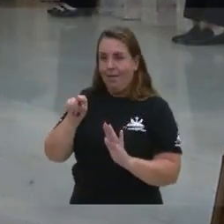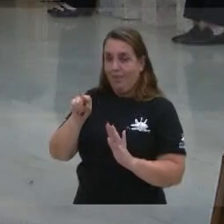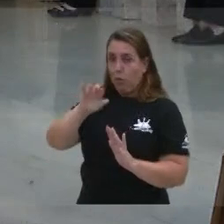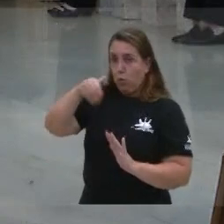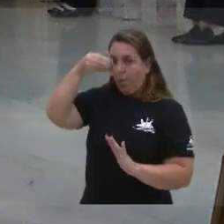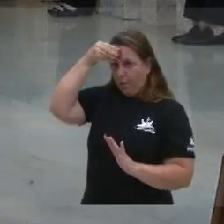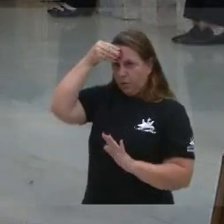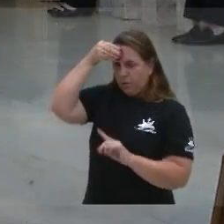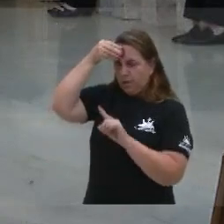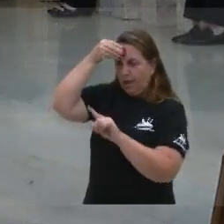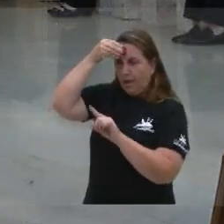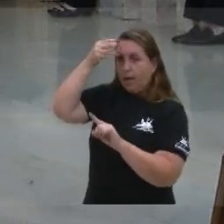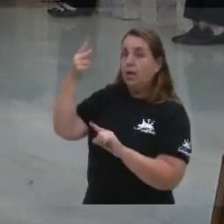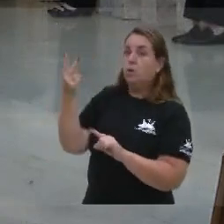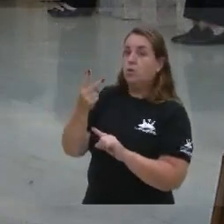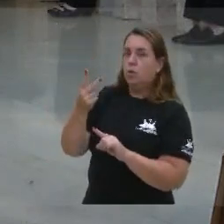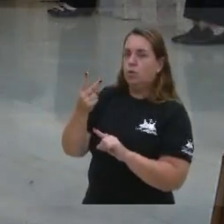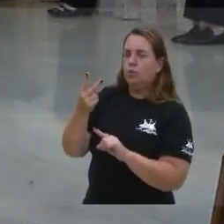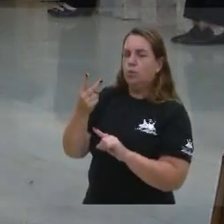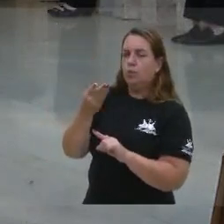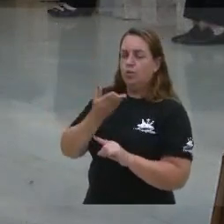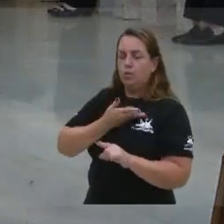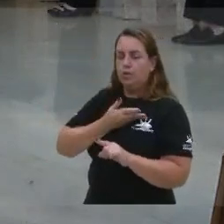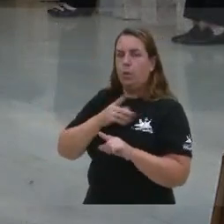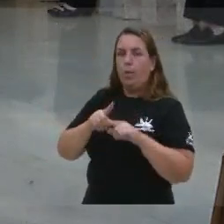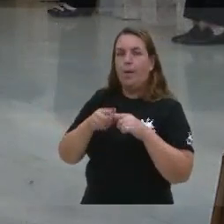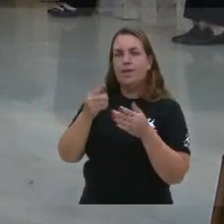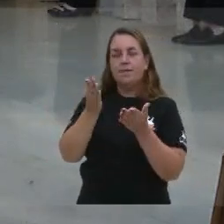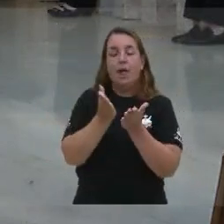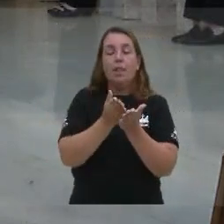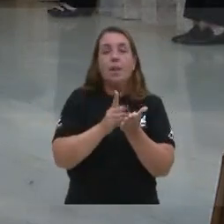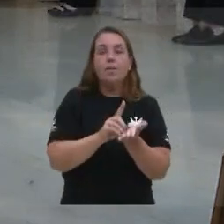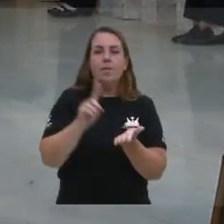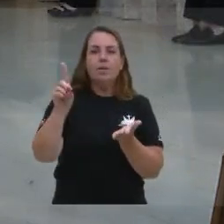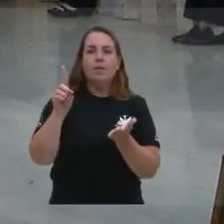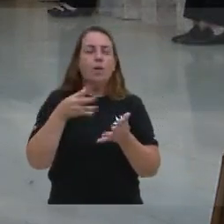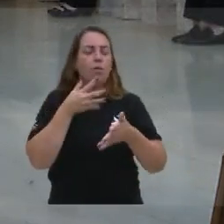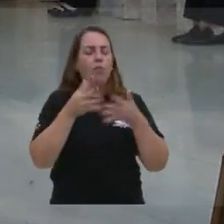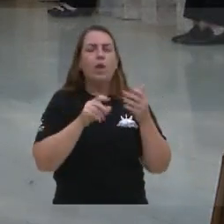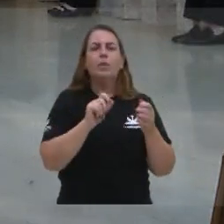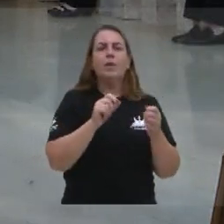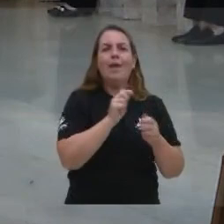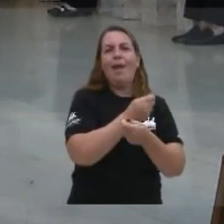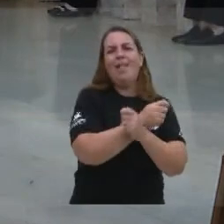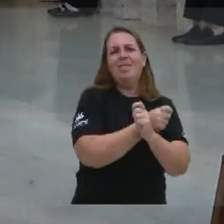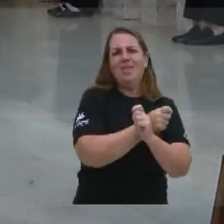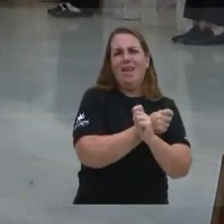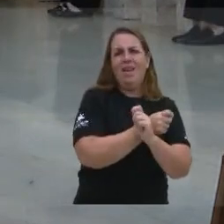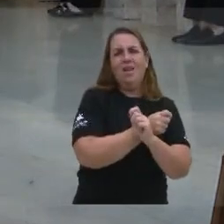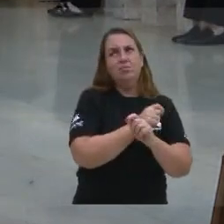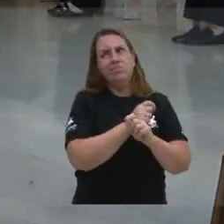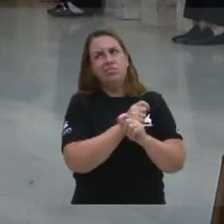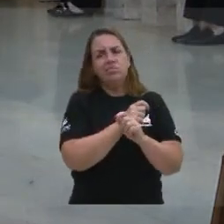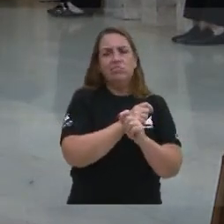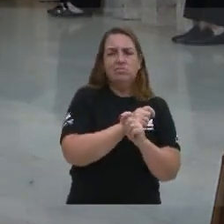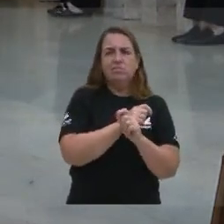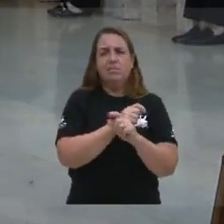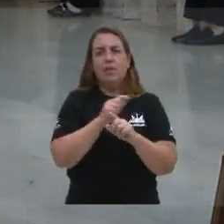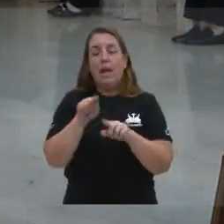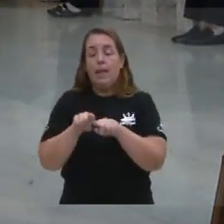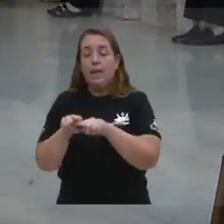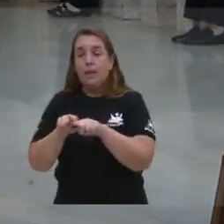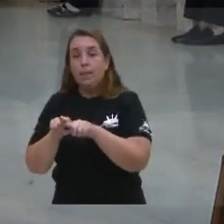A tradição. Mas na Bíblia está escrito que era André. Sabemos que o irmão de André